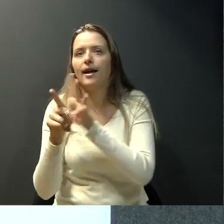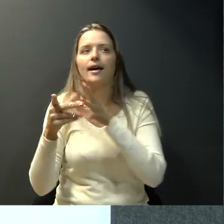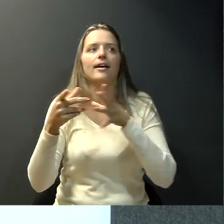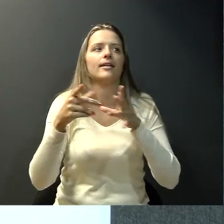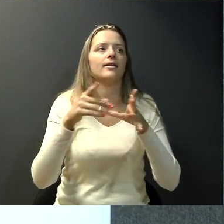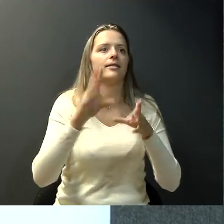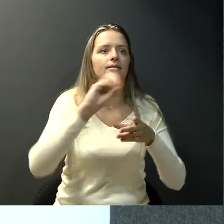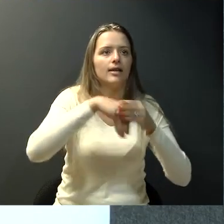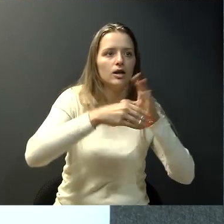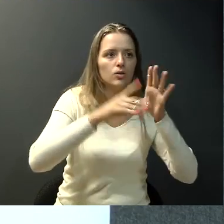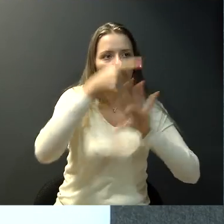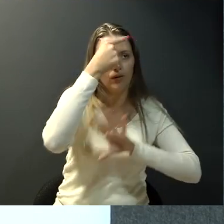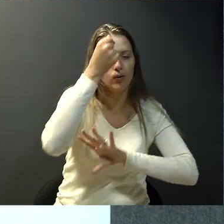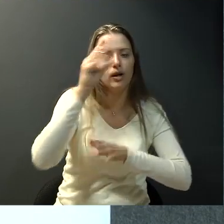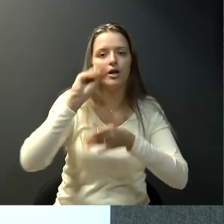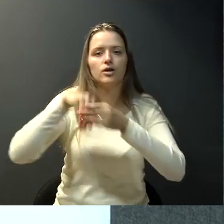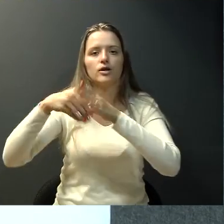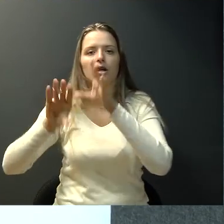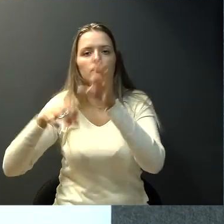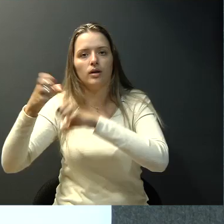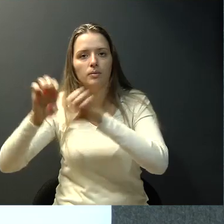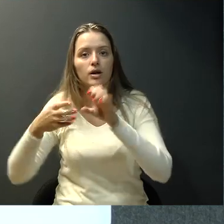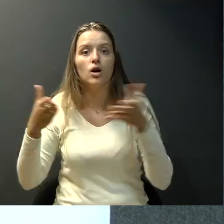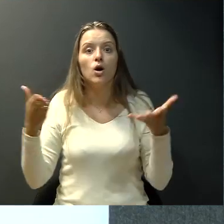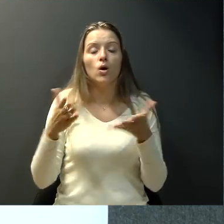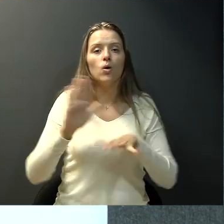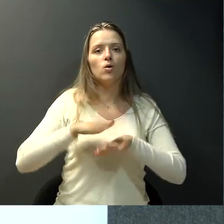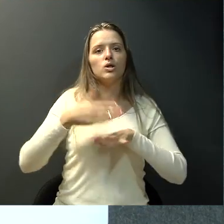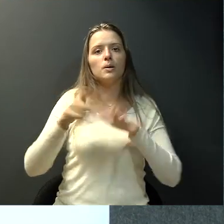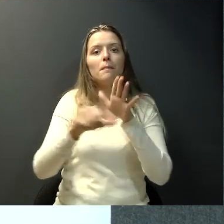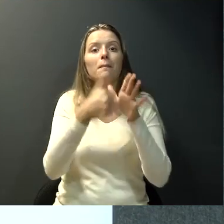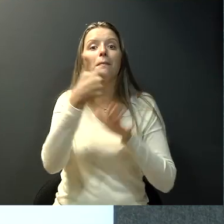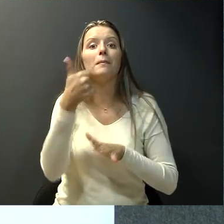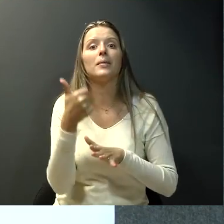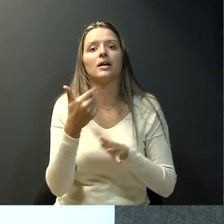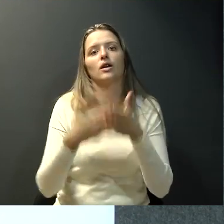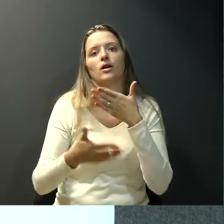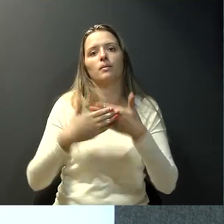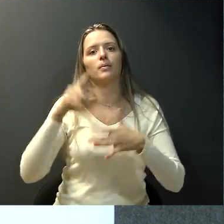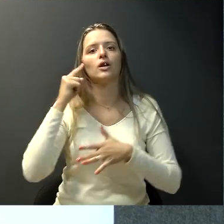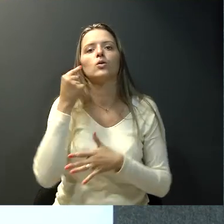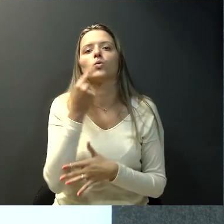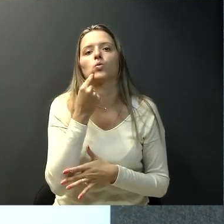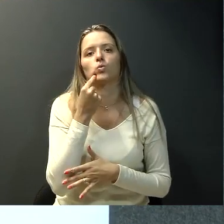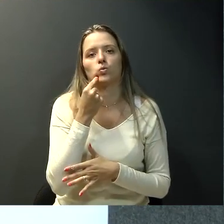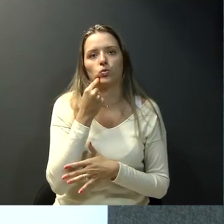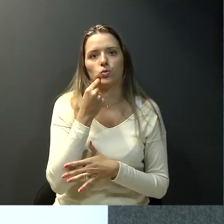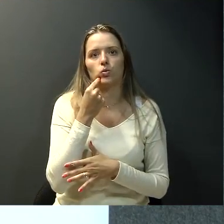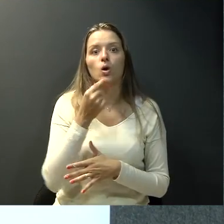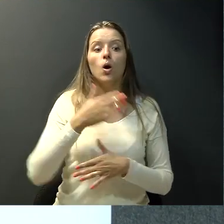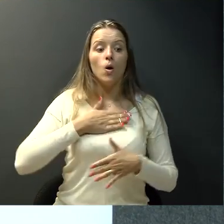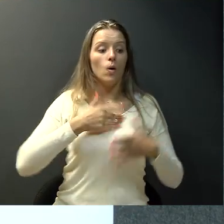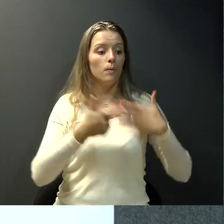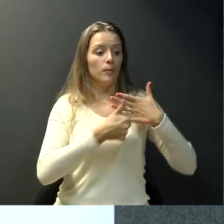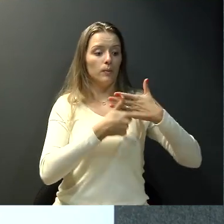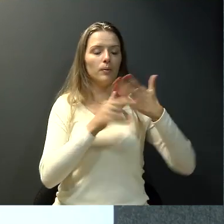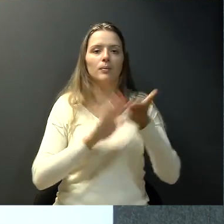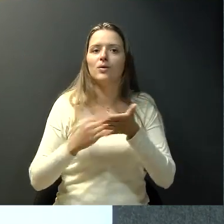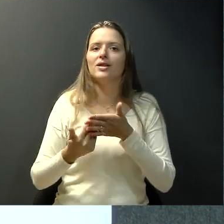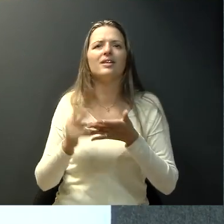as empresas. Está mais assim aberto para tudo nos surdos hoje em dia, mas eu vejo como o meu papel de intérprete,